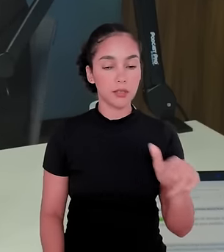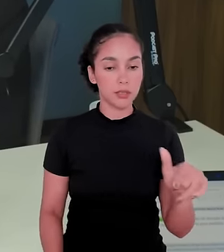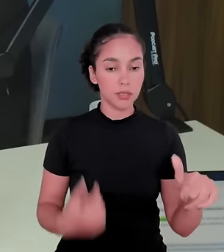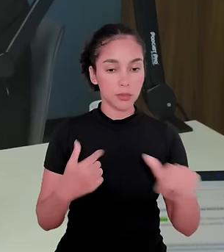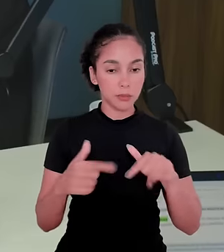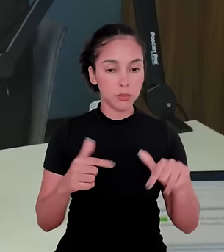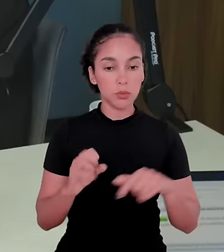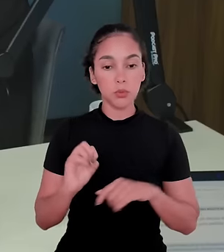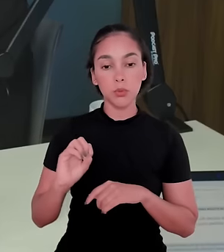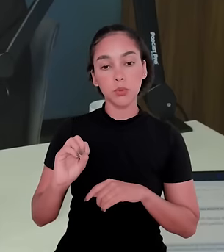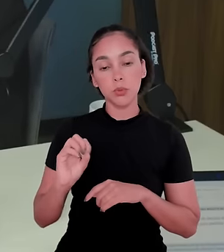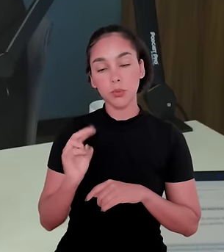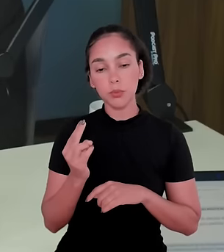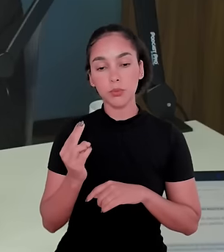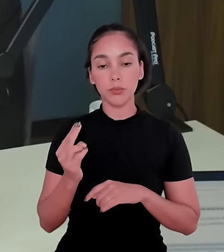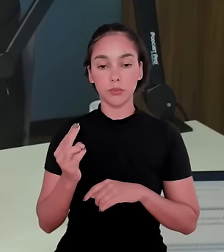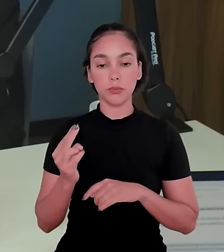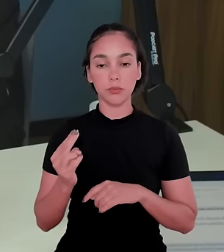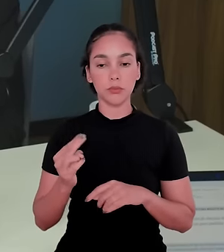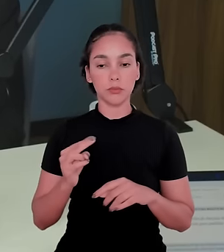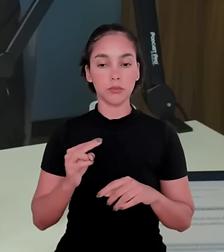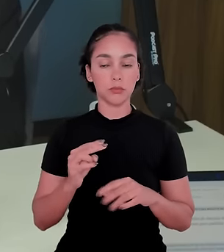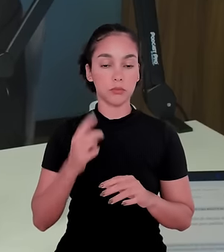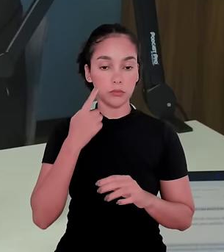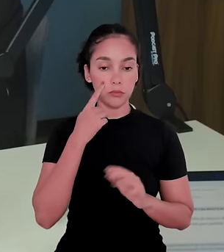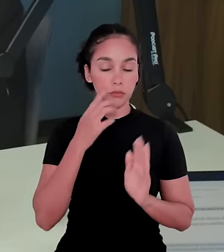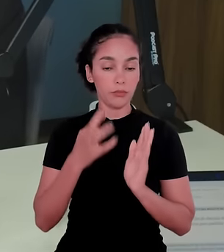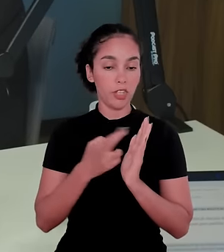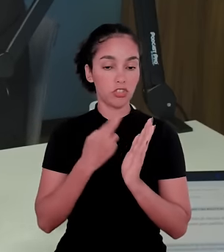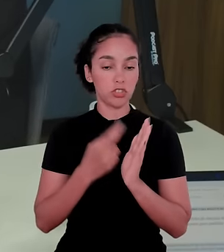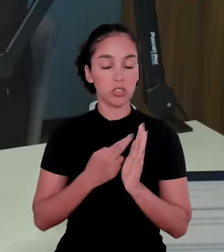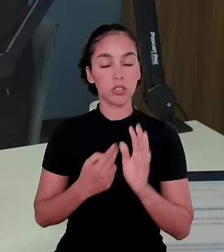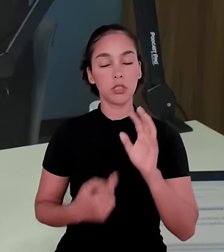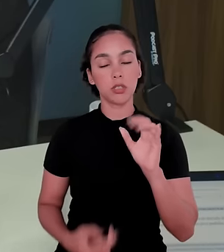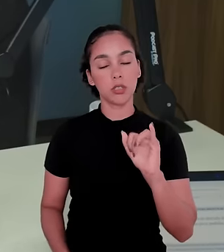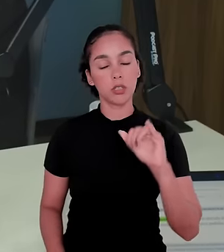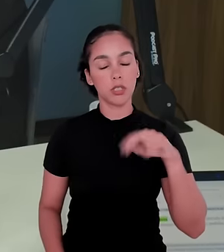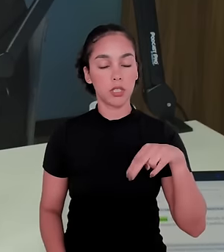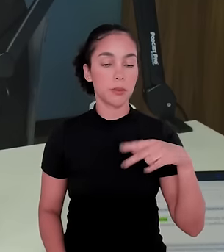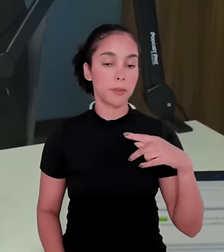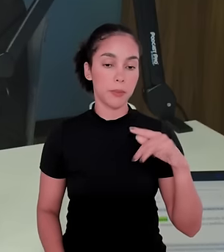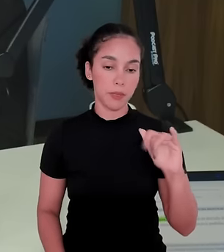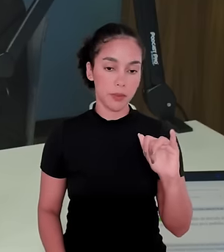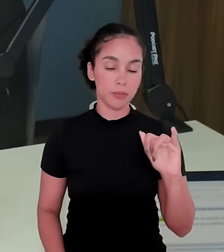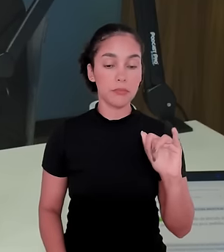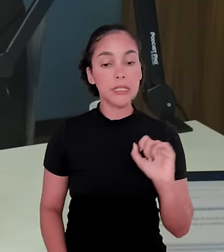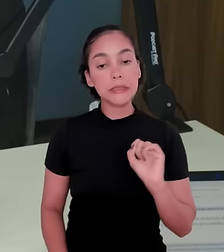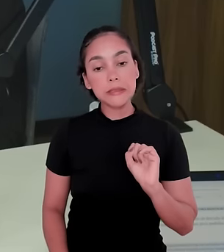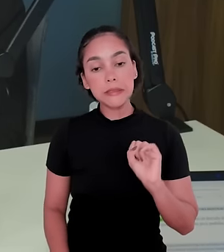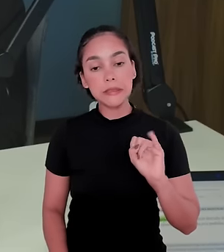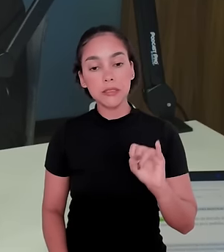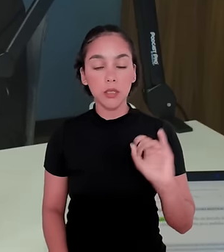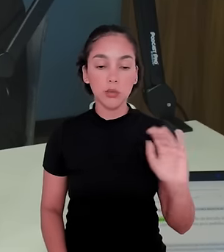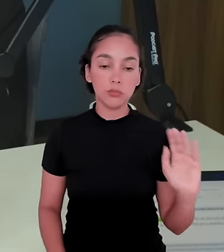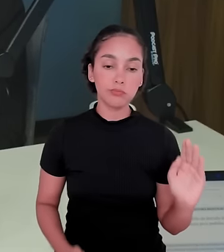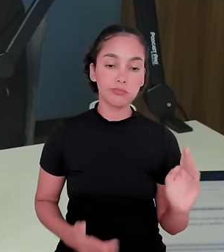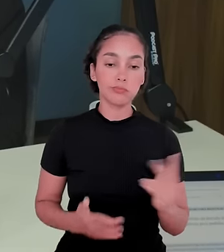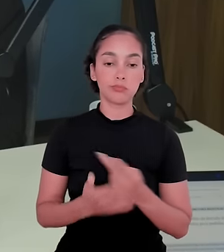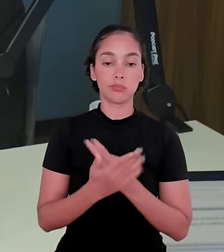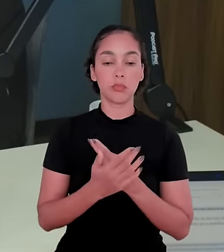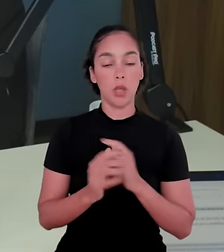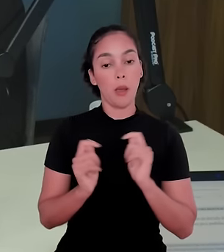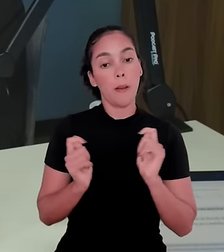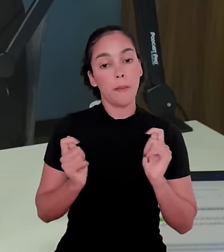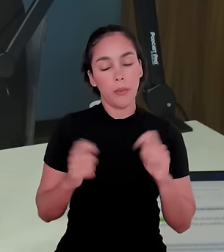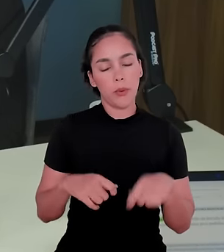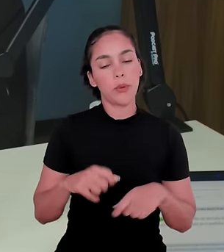a revista né da do INPI para verificar as publicações E se for o caso se teria você pode